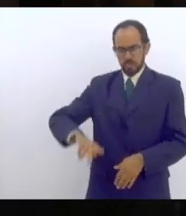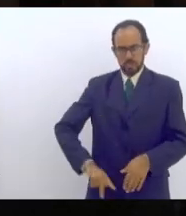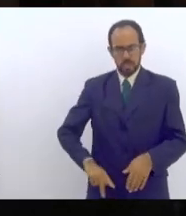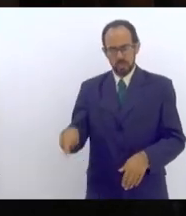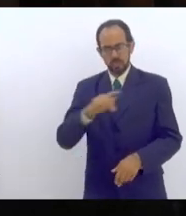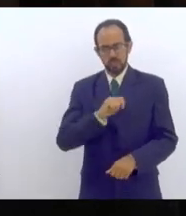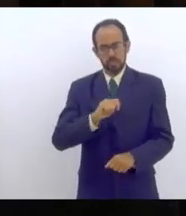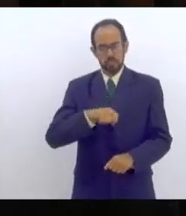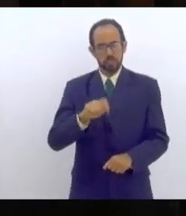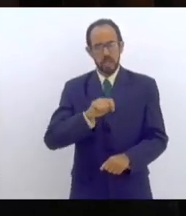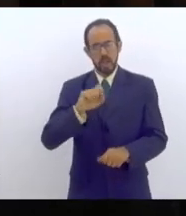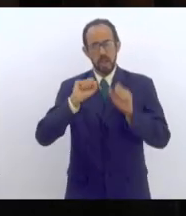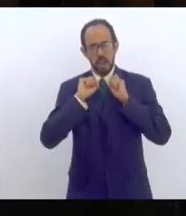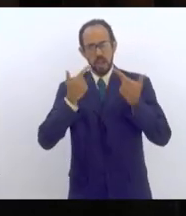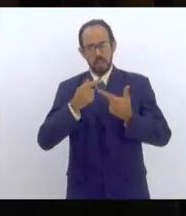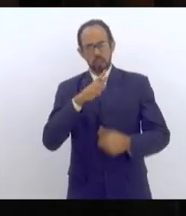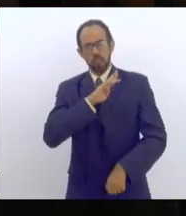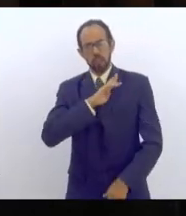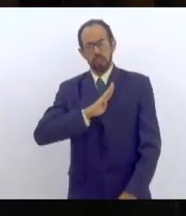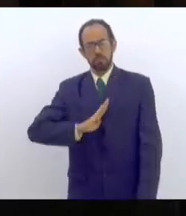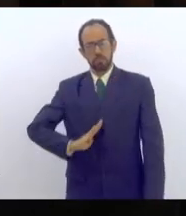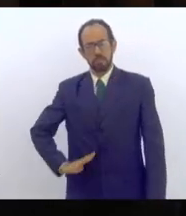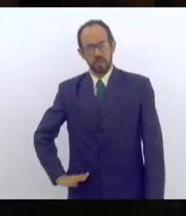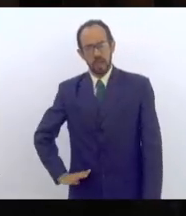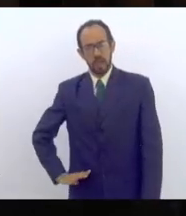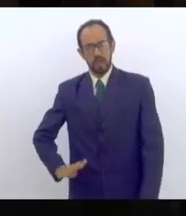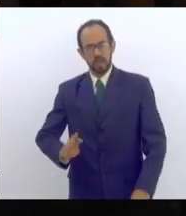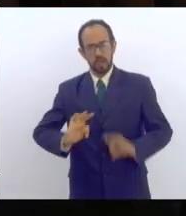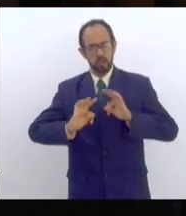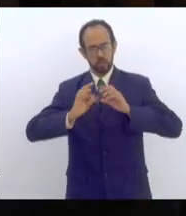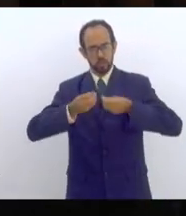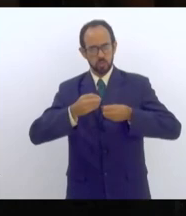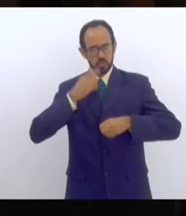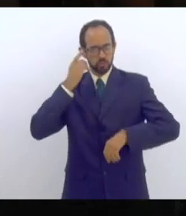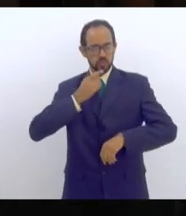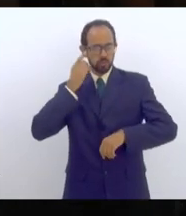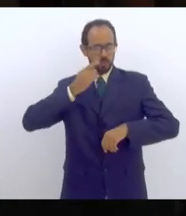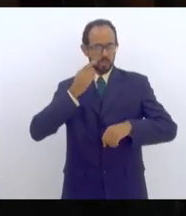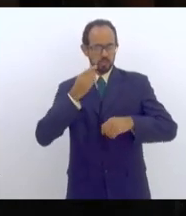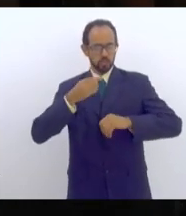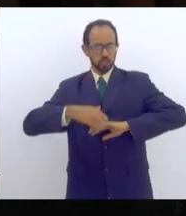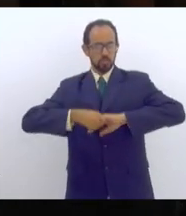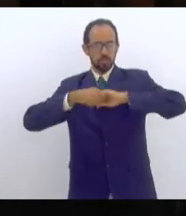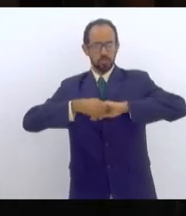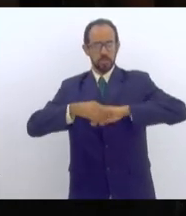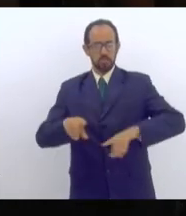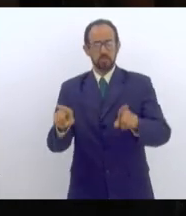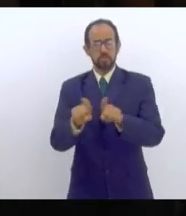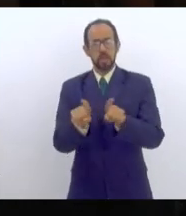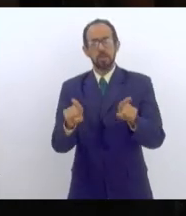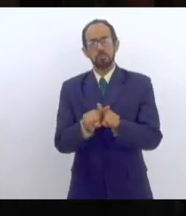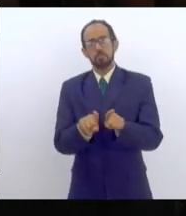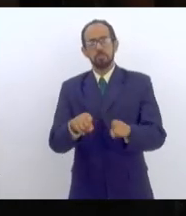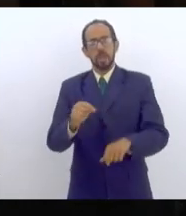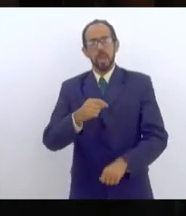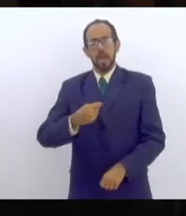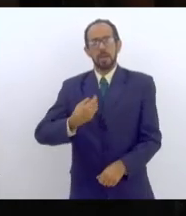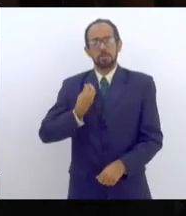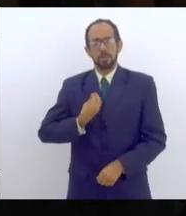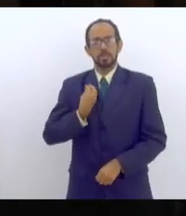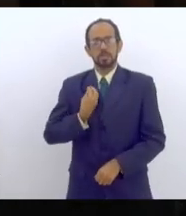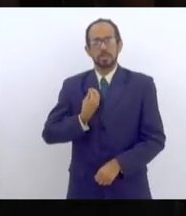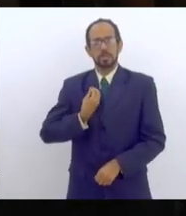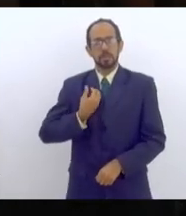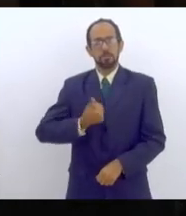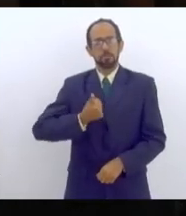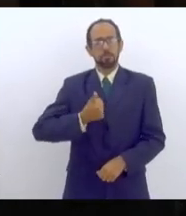Rio de Janeiro, deputado Rodrigo Barcelar, senhoras e senhores deputados. Saúdo ainda a presença da nossa querida